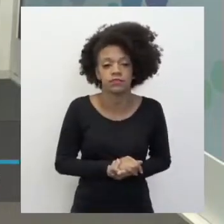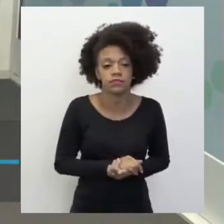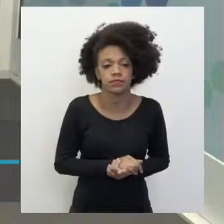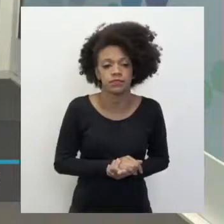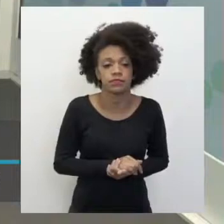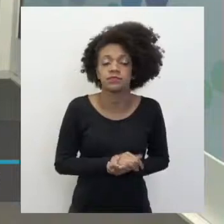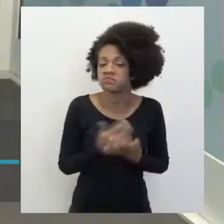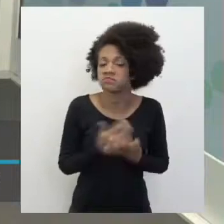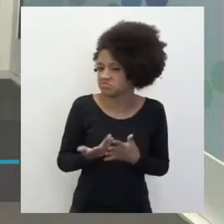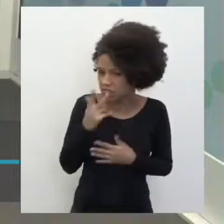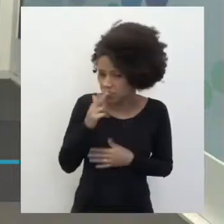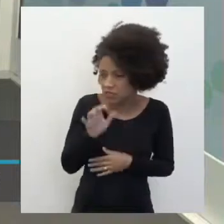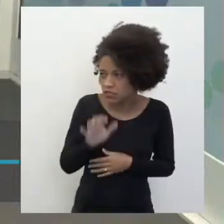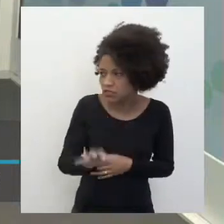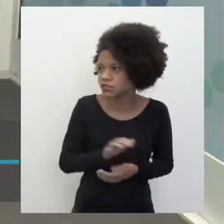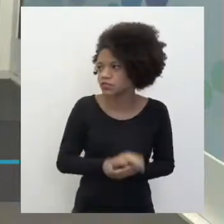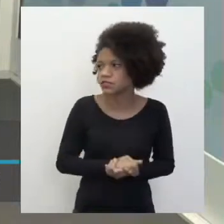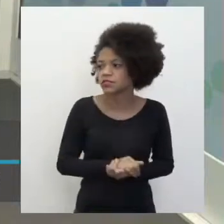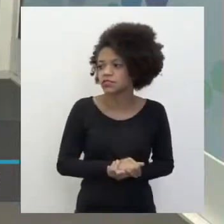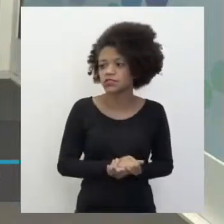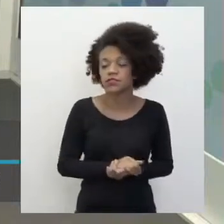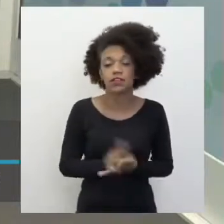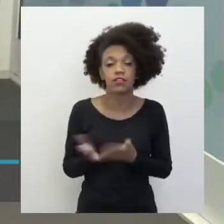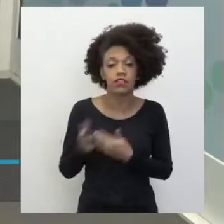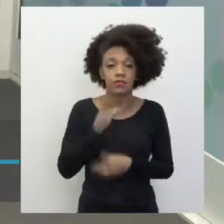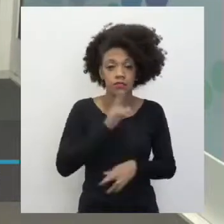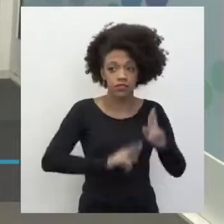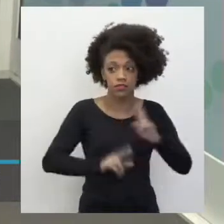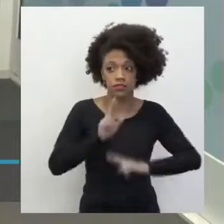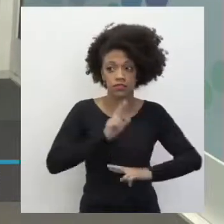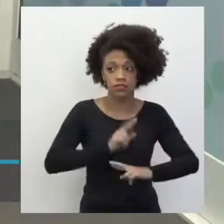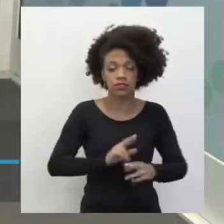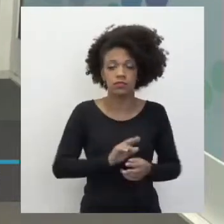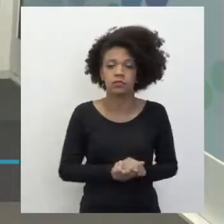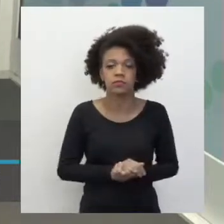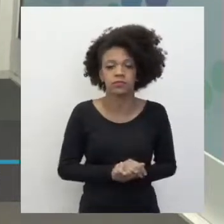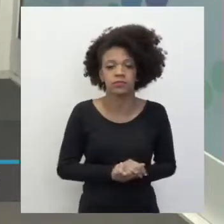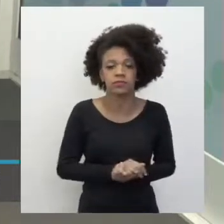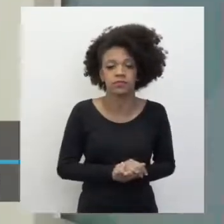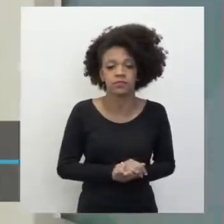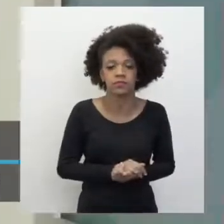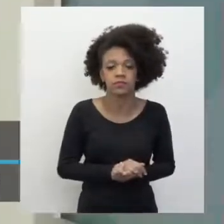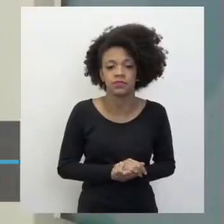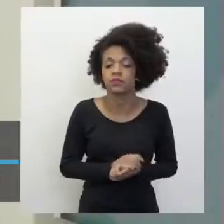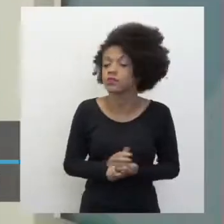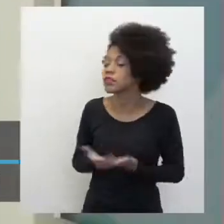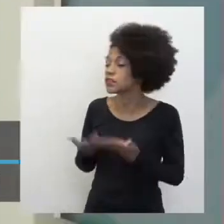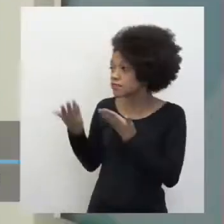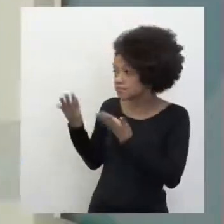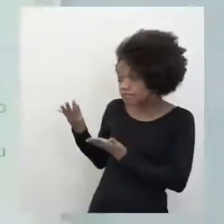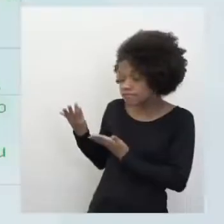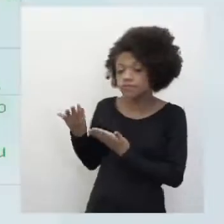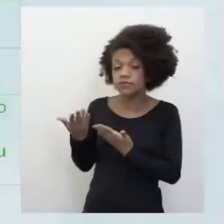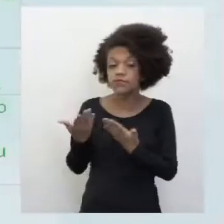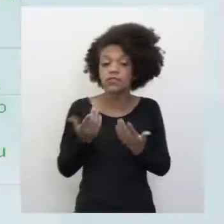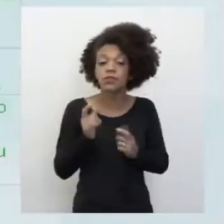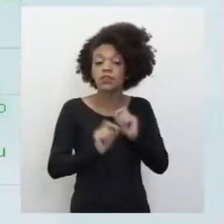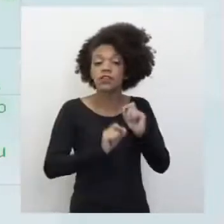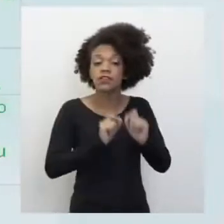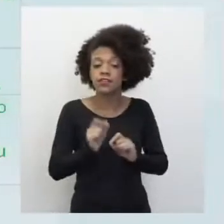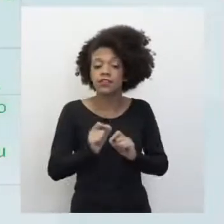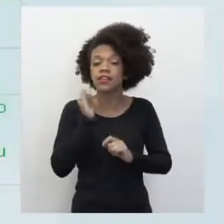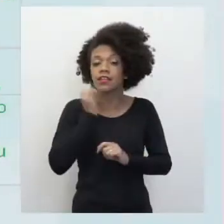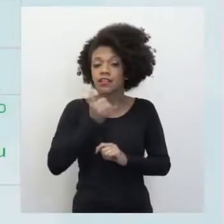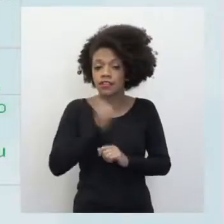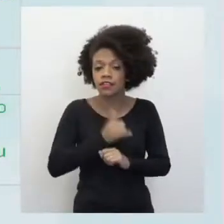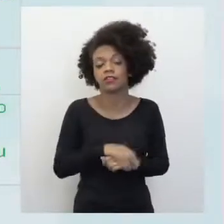Acho que são essas. Tá, vamos lá. Vamos colocar as respostas, então. Pode passar para mim. Então, quem conta a história?